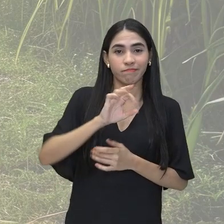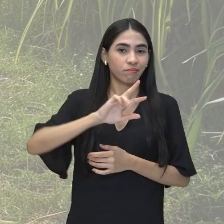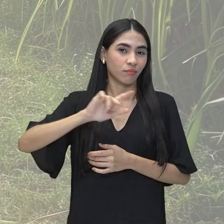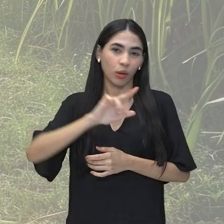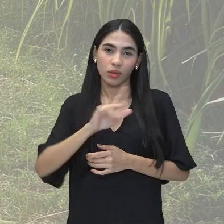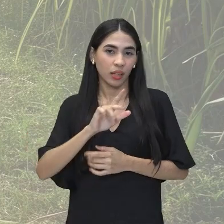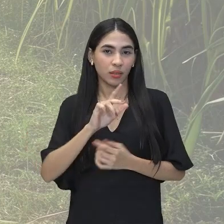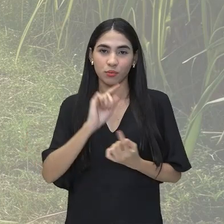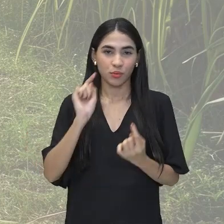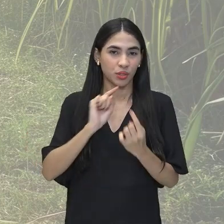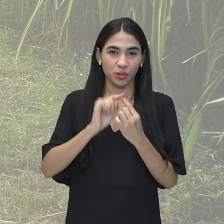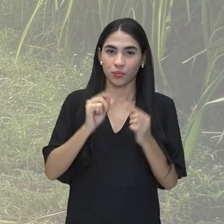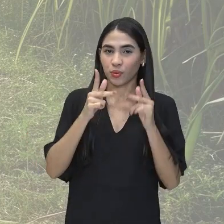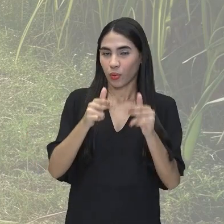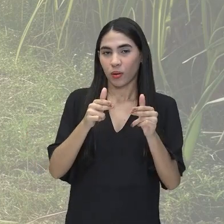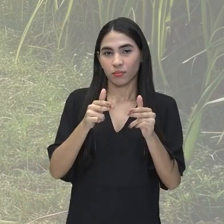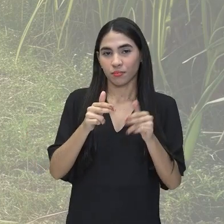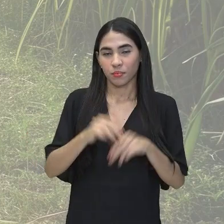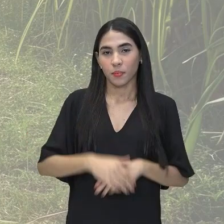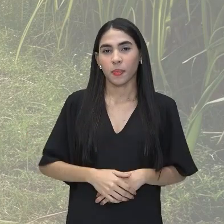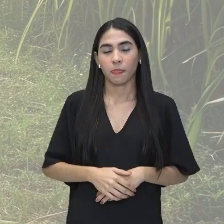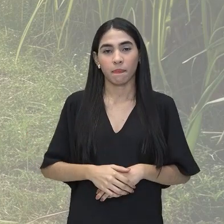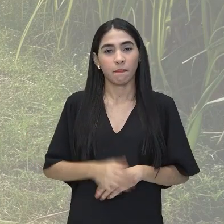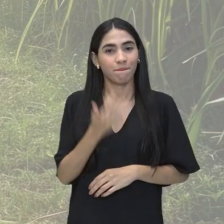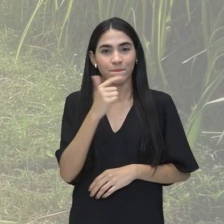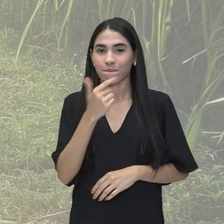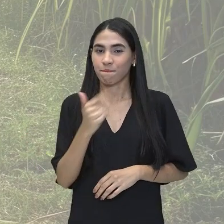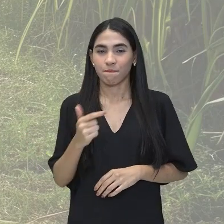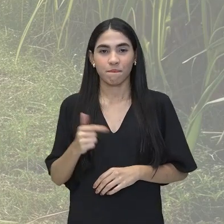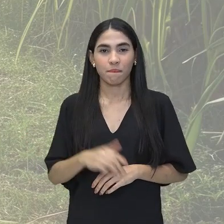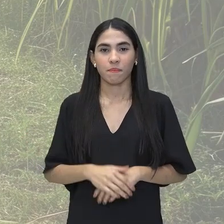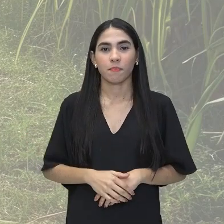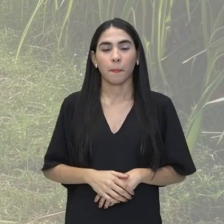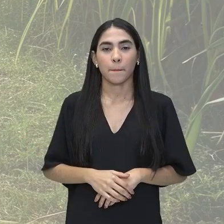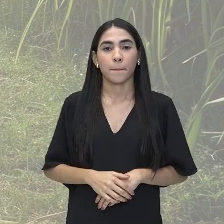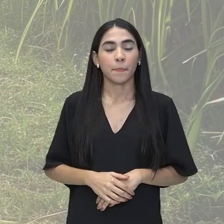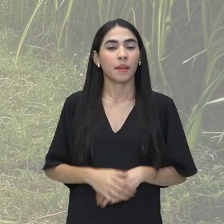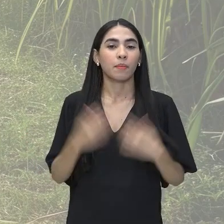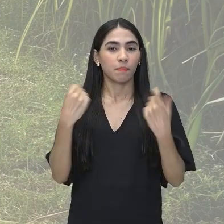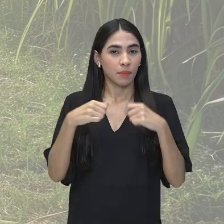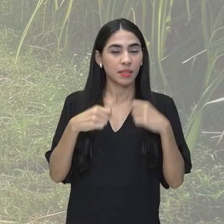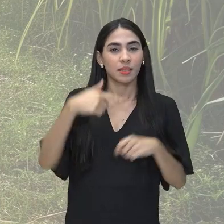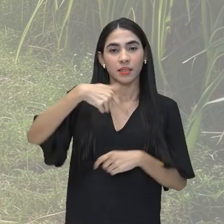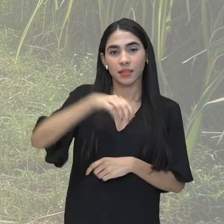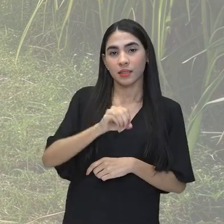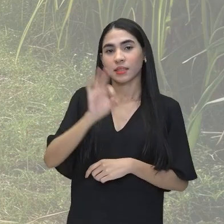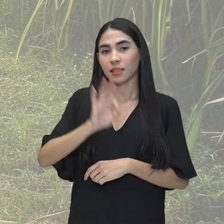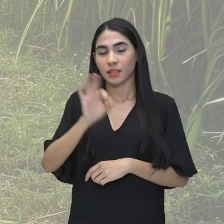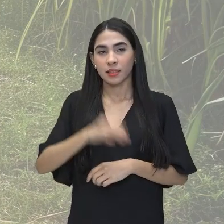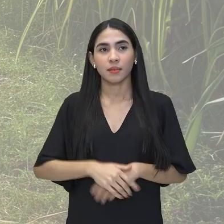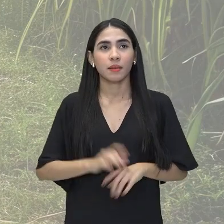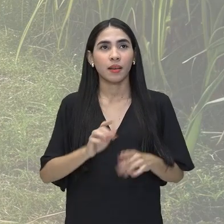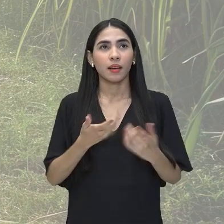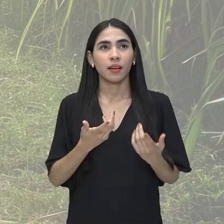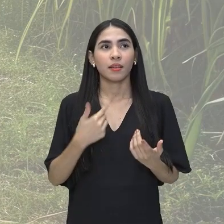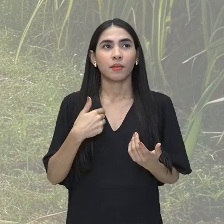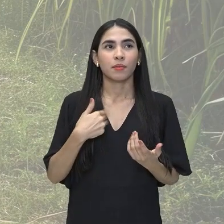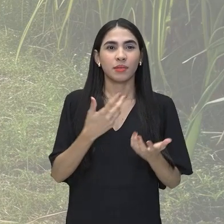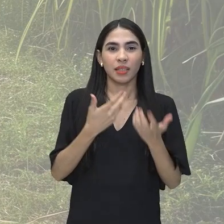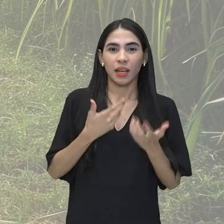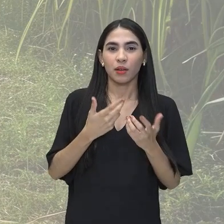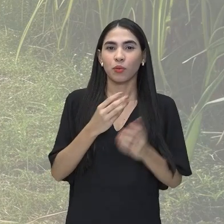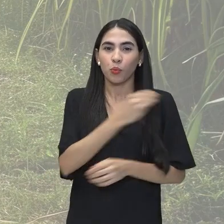mesma afinidade, na finalidade. Essa é a palavra. Não vai ter a mesma finalidade. Tem que ser o álcool 70. Ah, eu quero um álcool mais